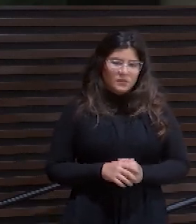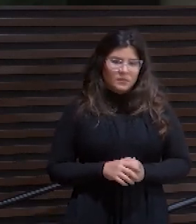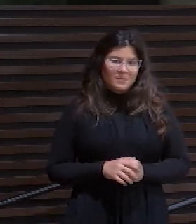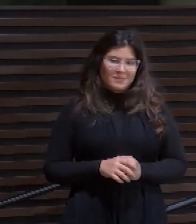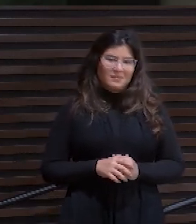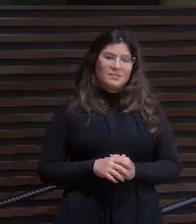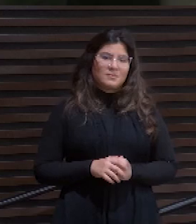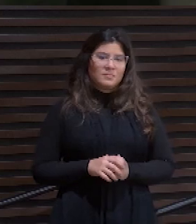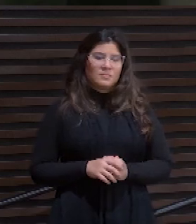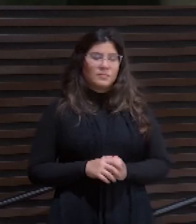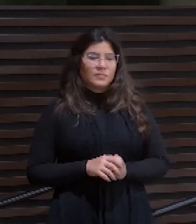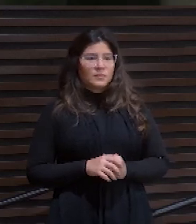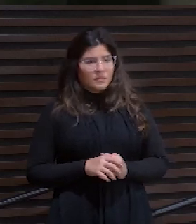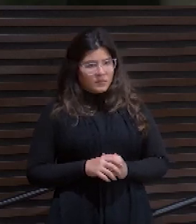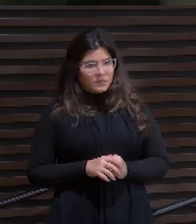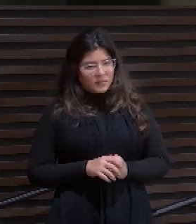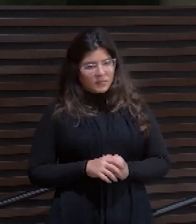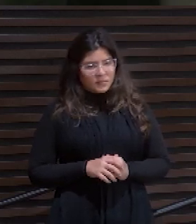aqui.